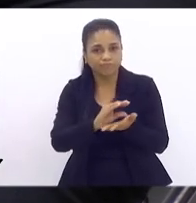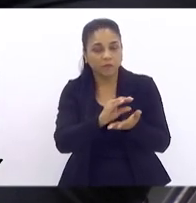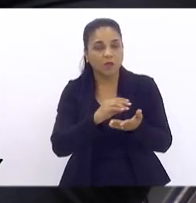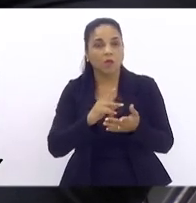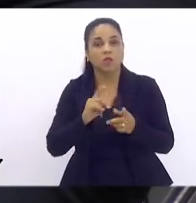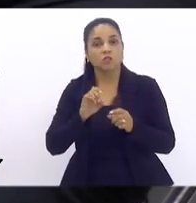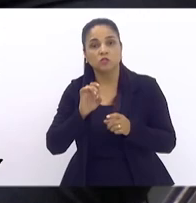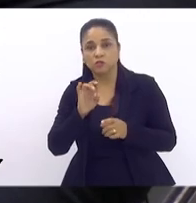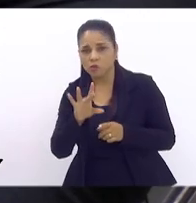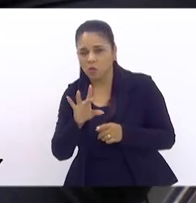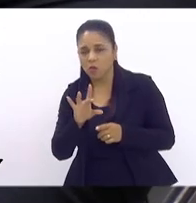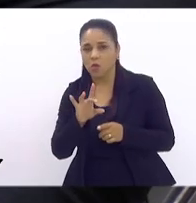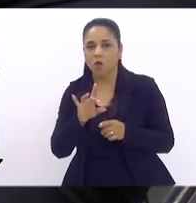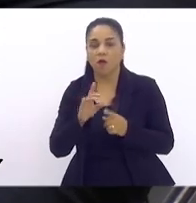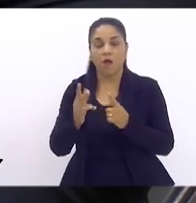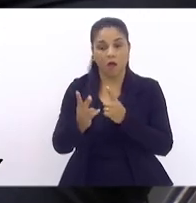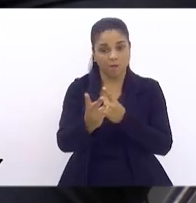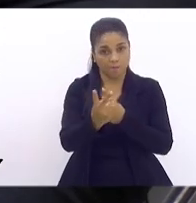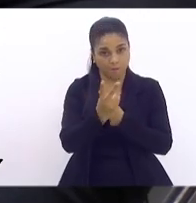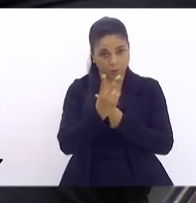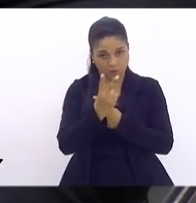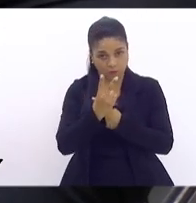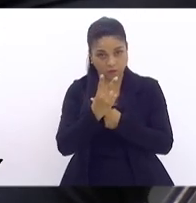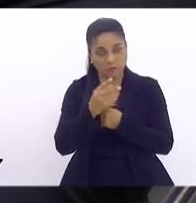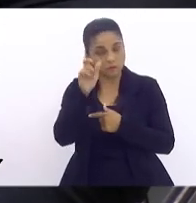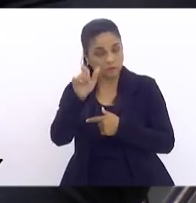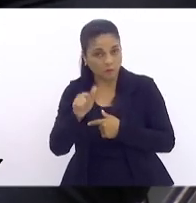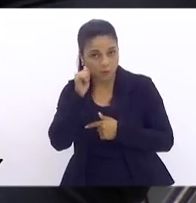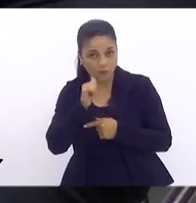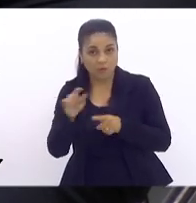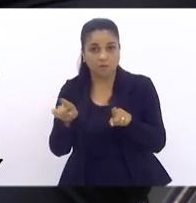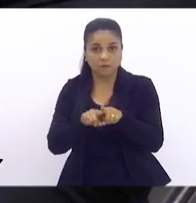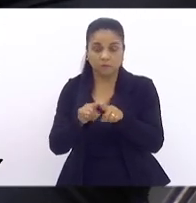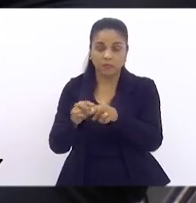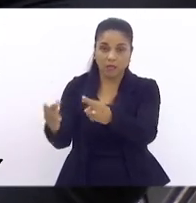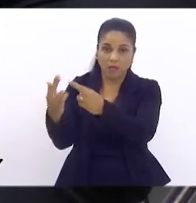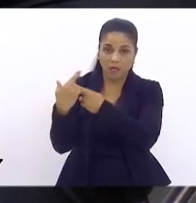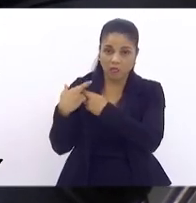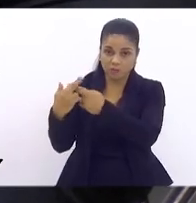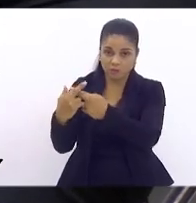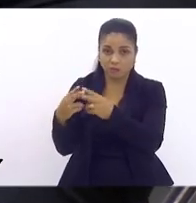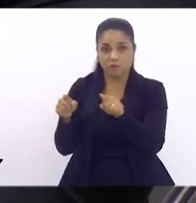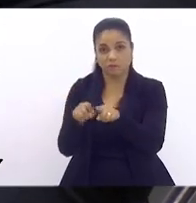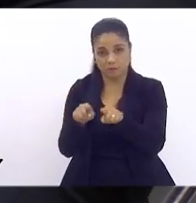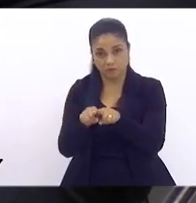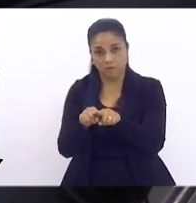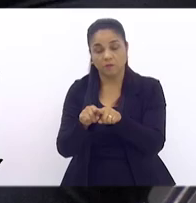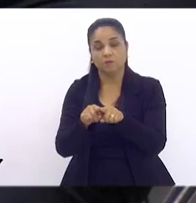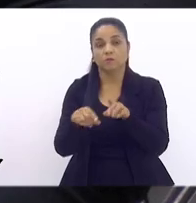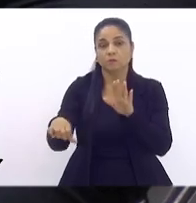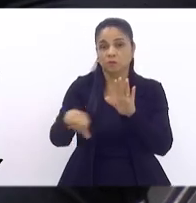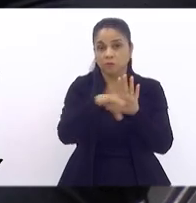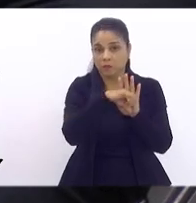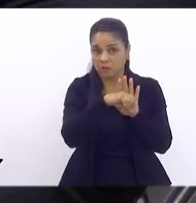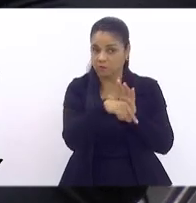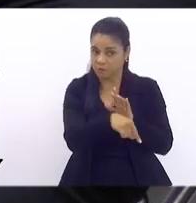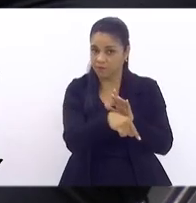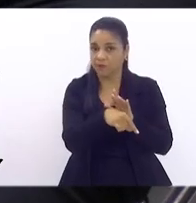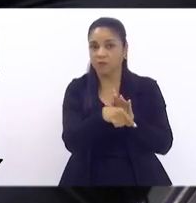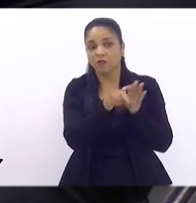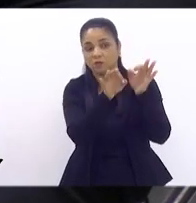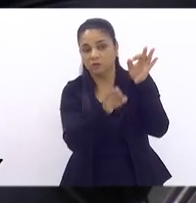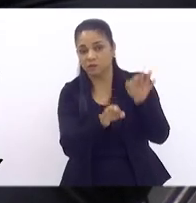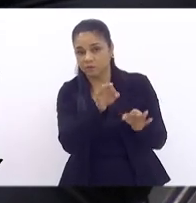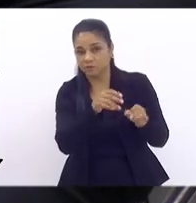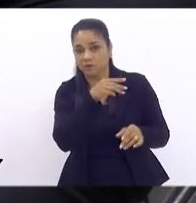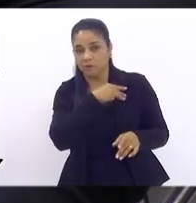gente busca não só a proteção da mulher mas a responsabilização possível a responsabilização criminal muitas vezes vai ficar a cargo